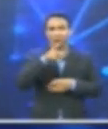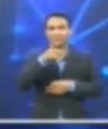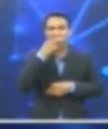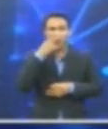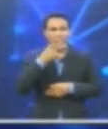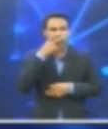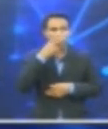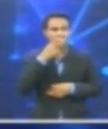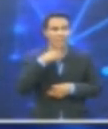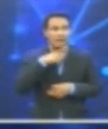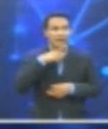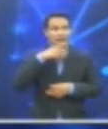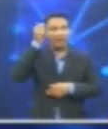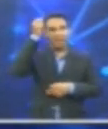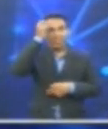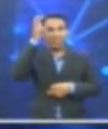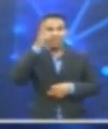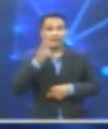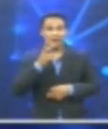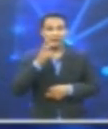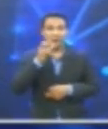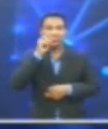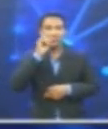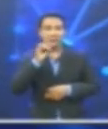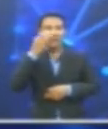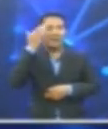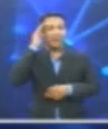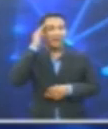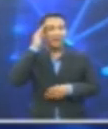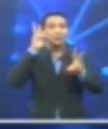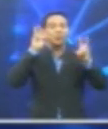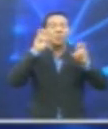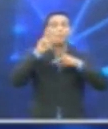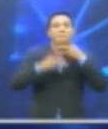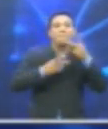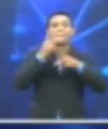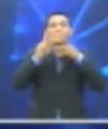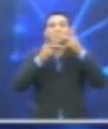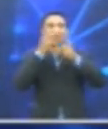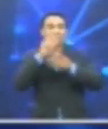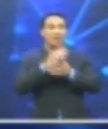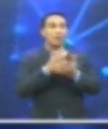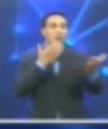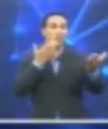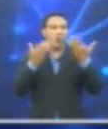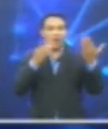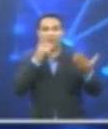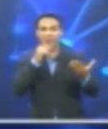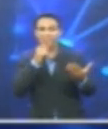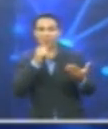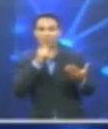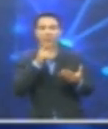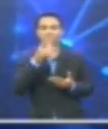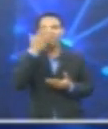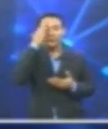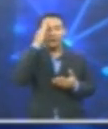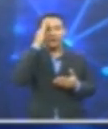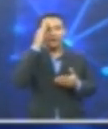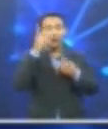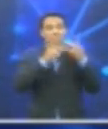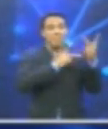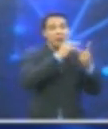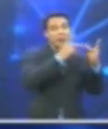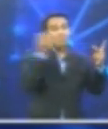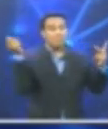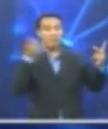mais expert em entender poços de petróleo, deputado, do que poços de água. Segundo a mídia nacional, o senhor está muito mais entendido